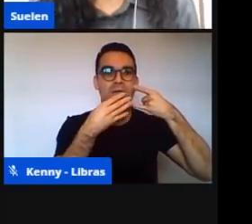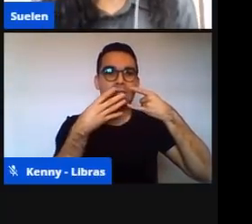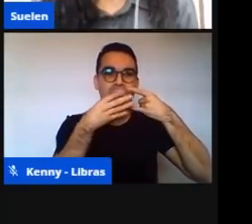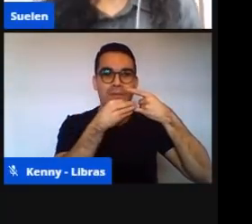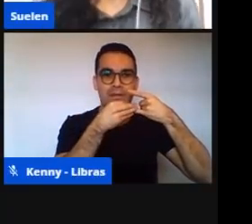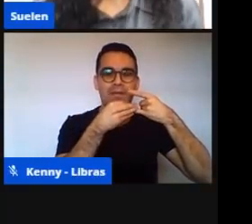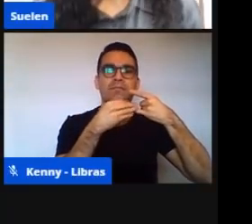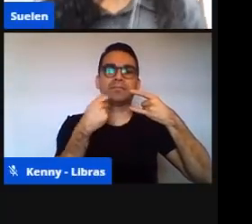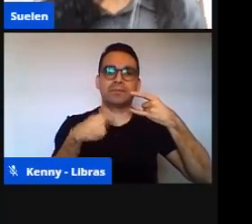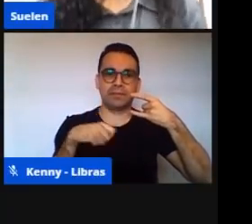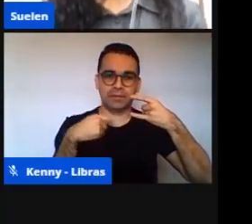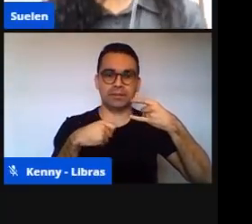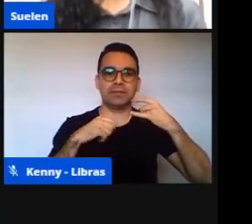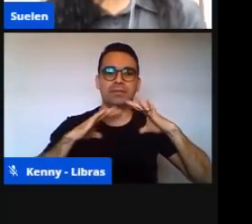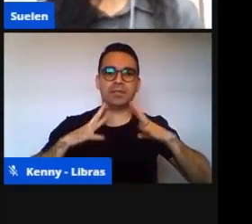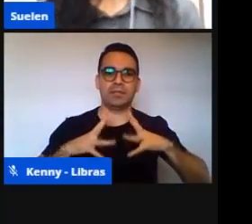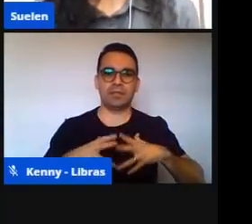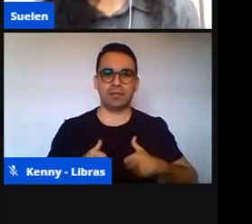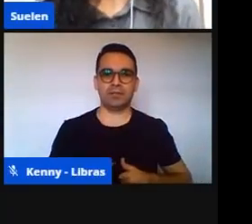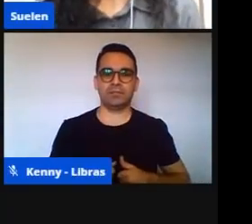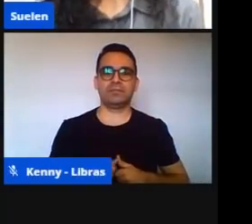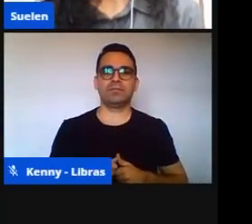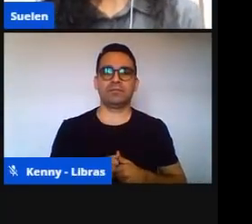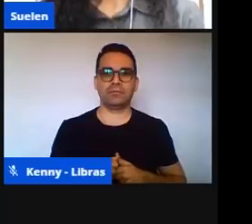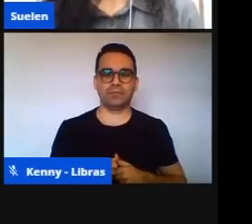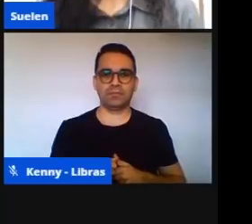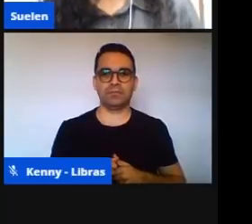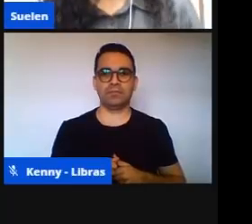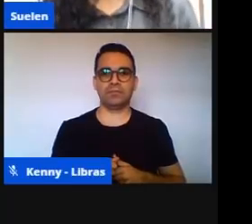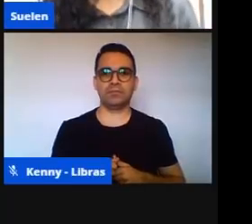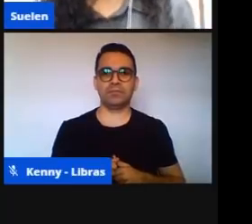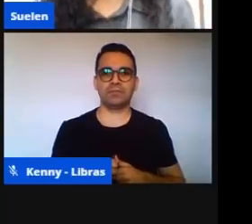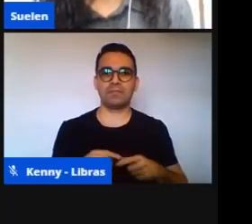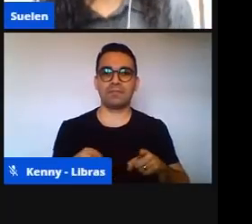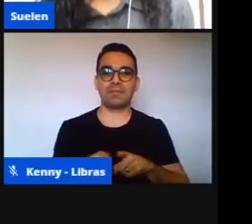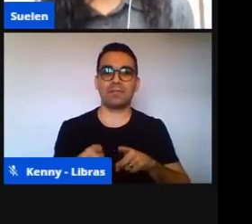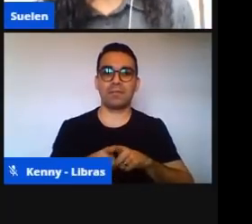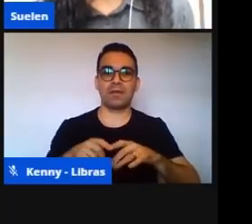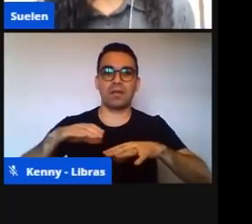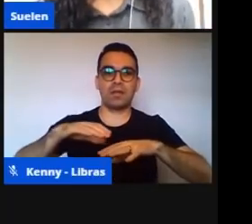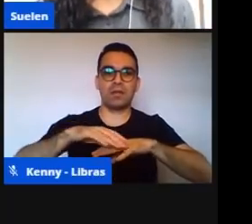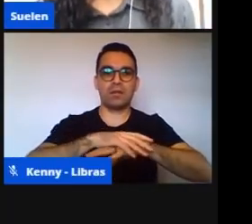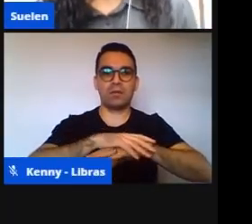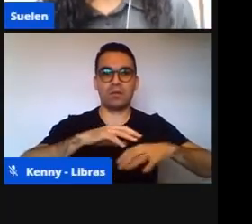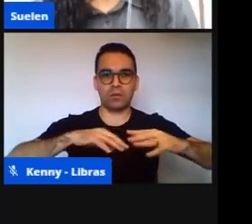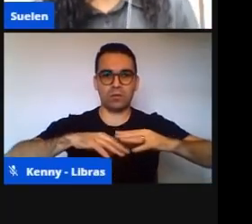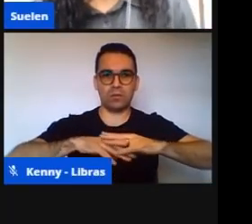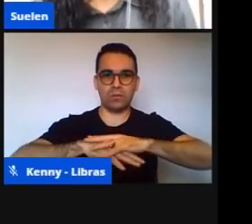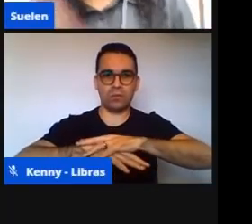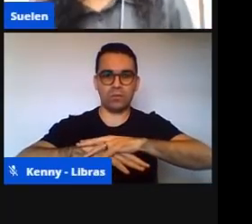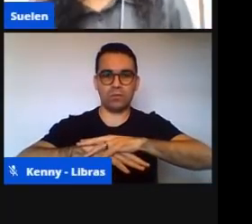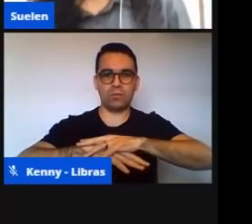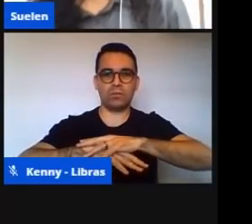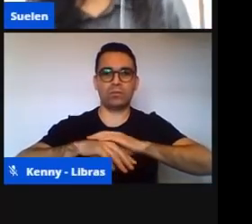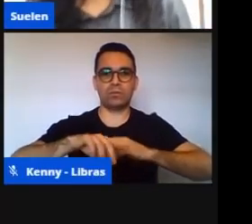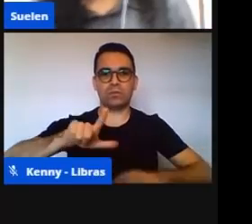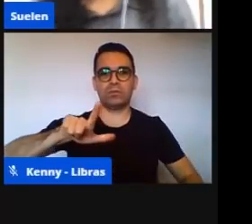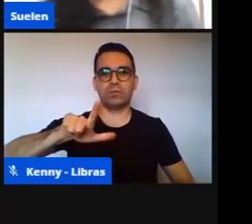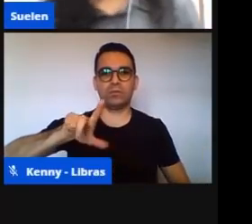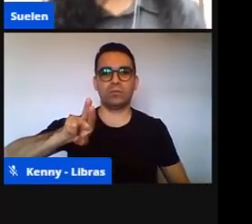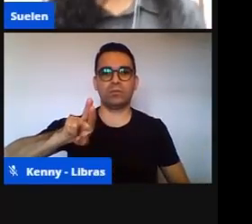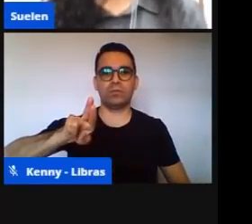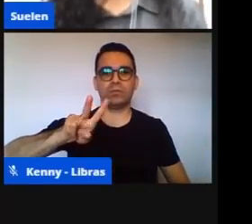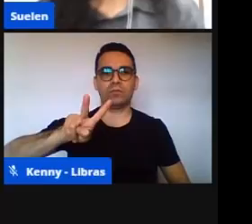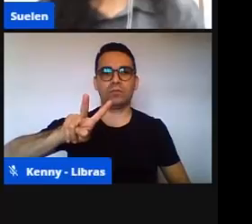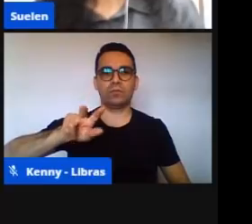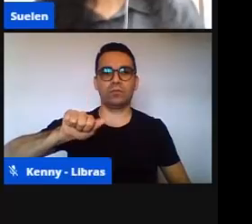mãos. E a utilização das luvas, né? A gente vê muito as pessoas utilizando as luvas como